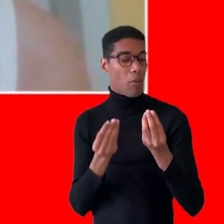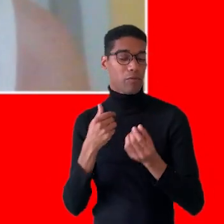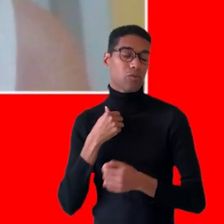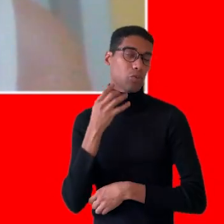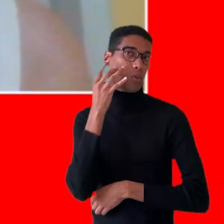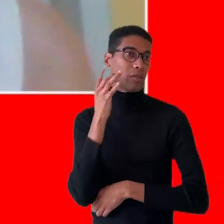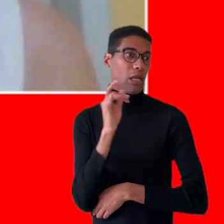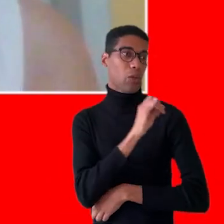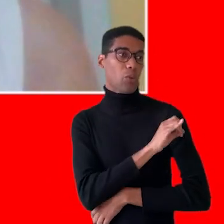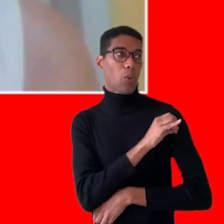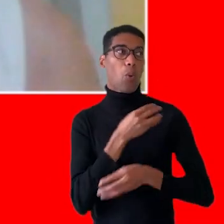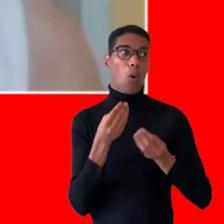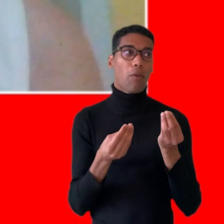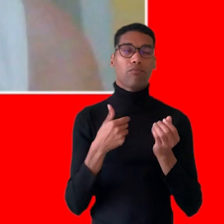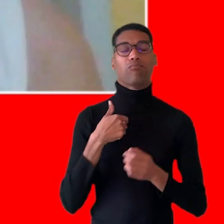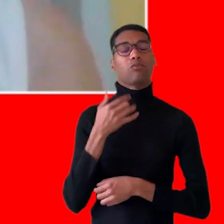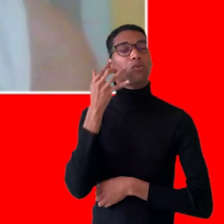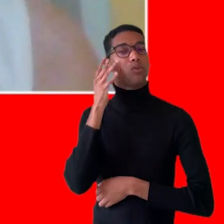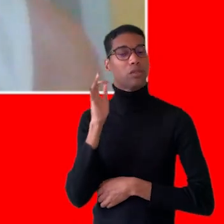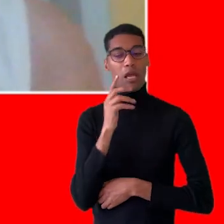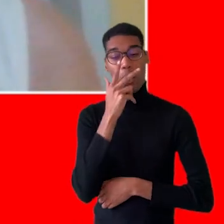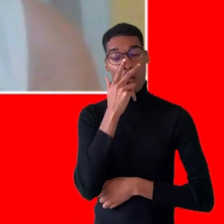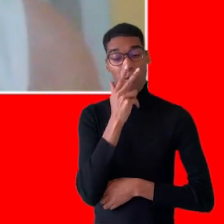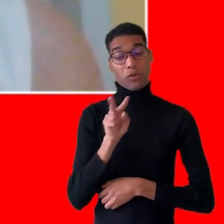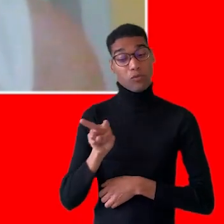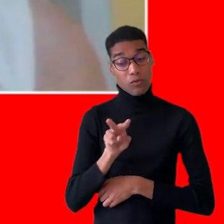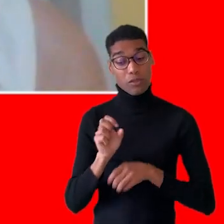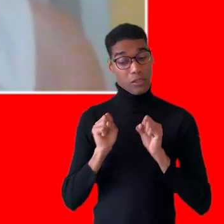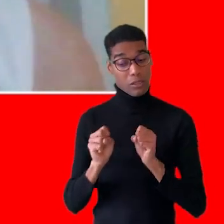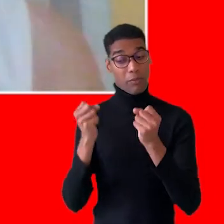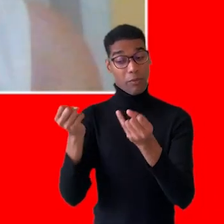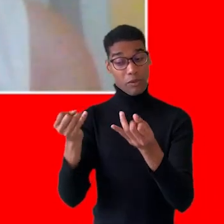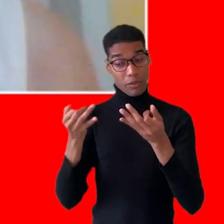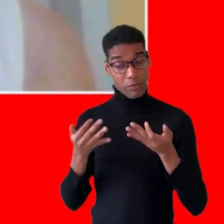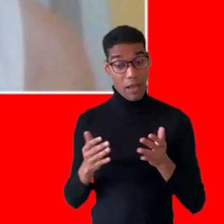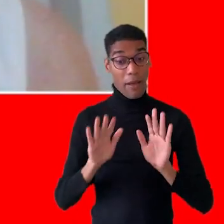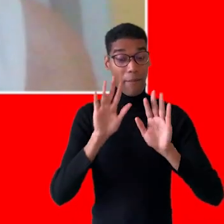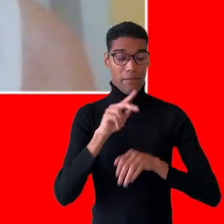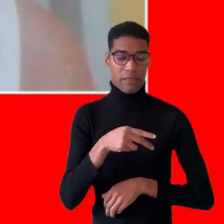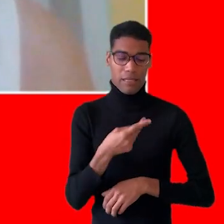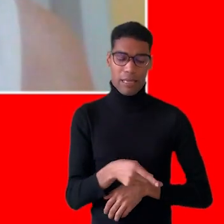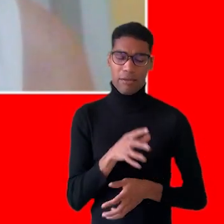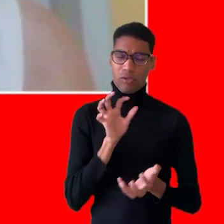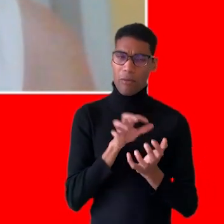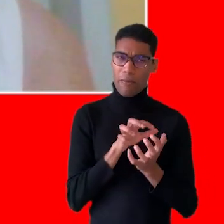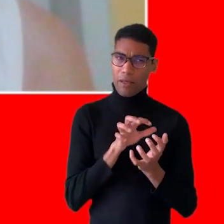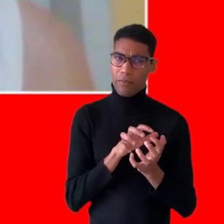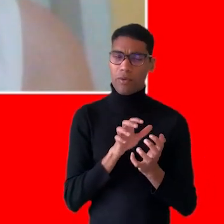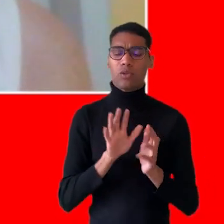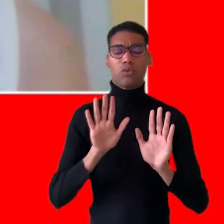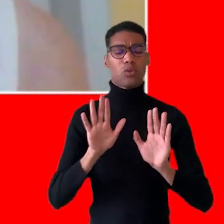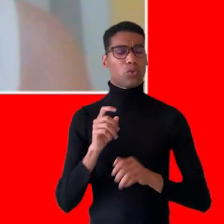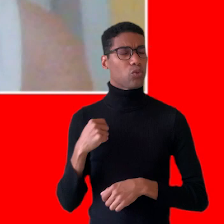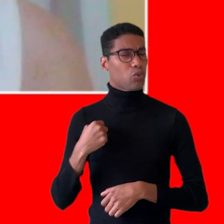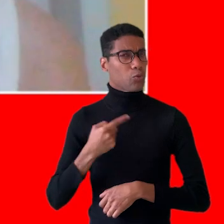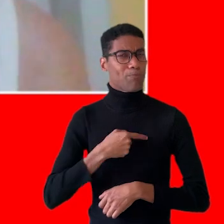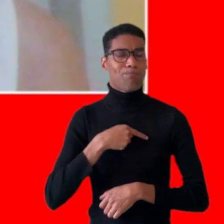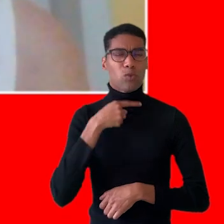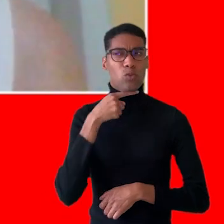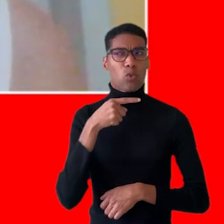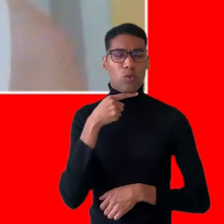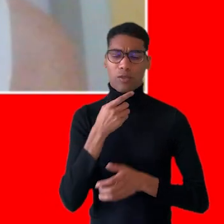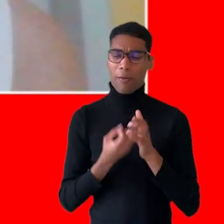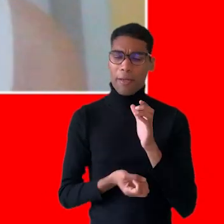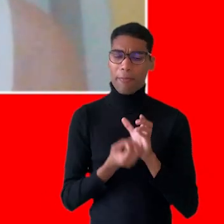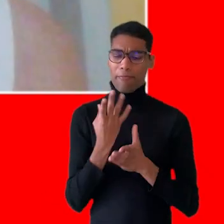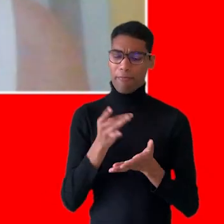Rio de Janeiro, acho que vocês poderiam me dizer, mais adiante um pouquinho, mas aqui em Pernambuco a gente não conseguiu